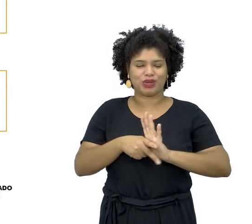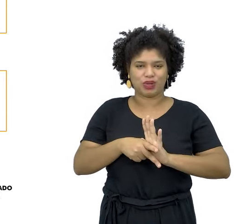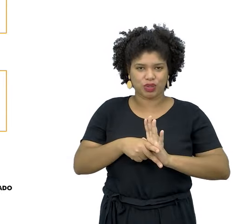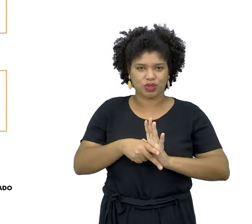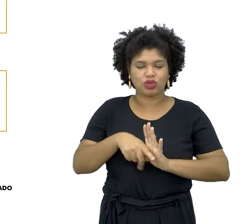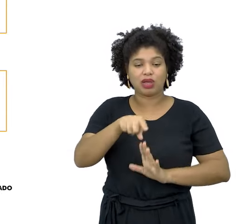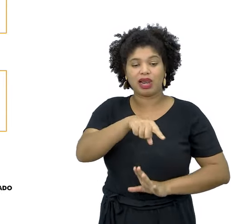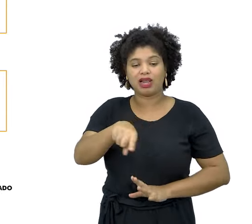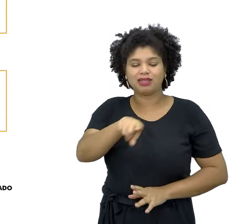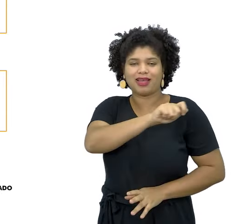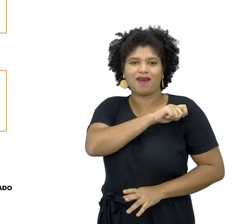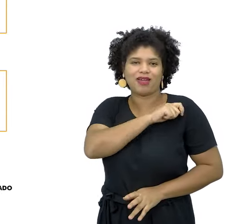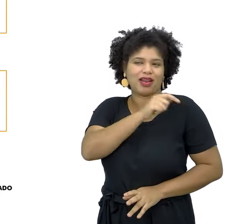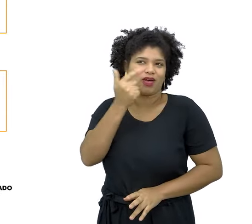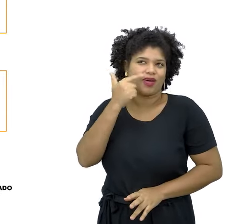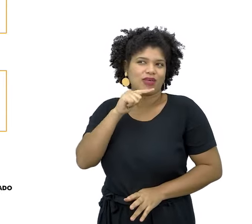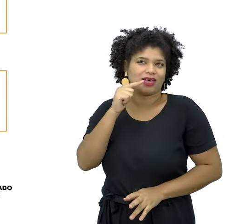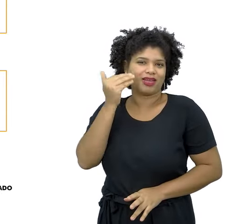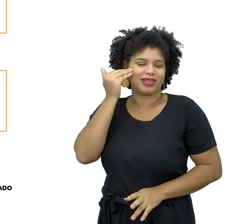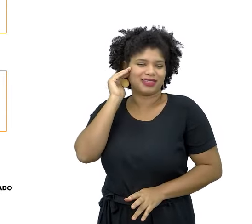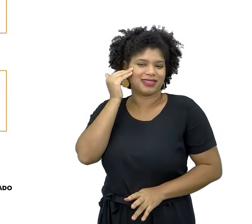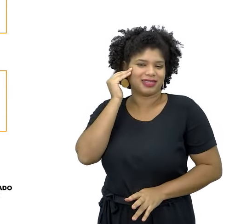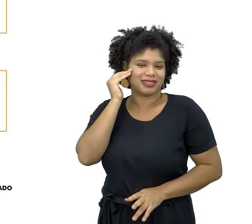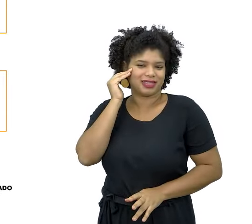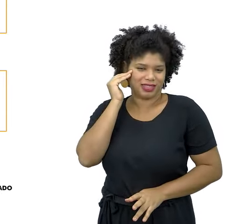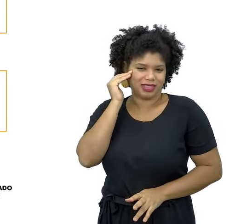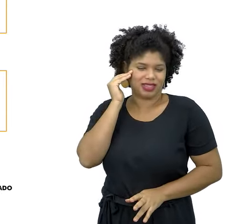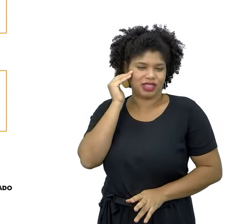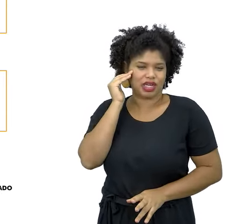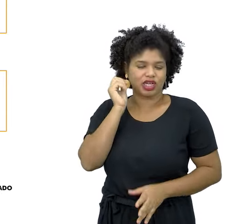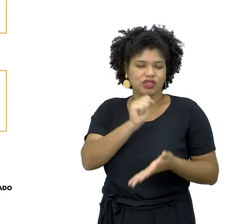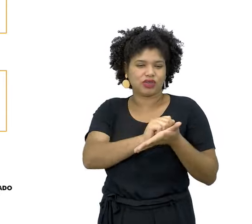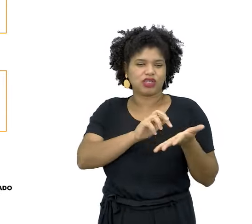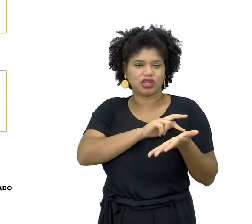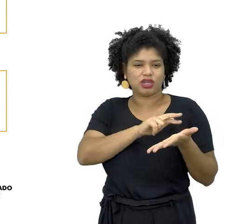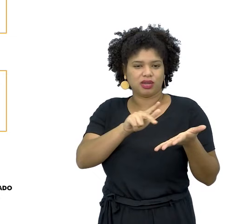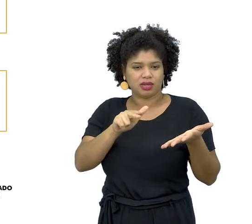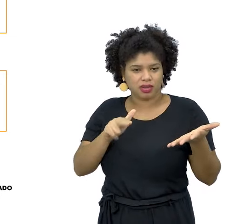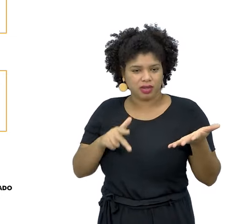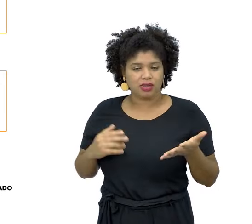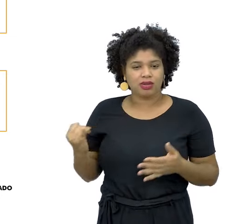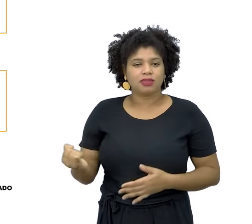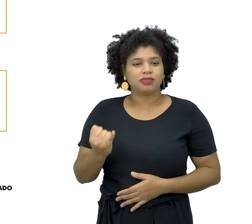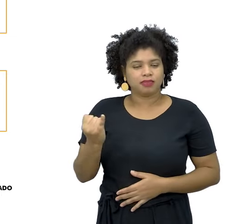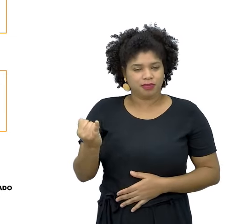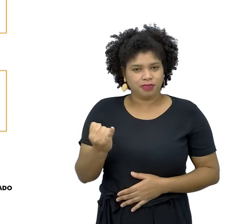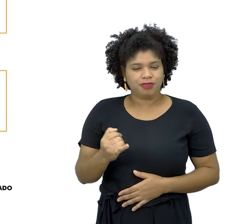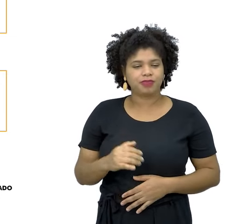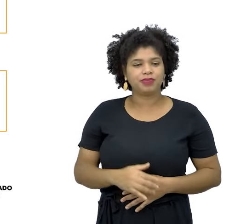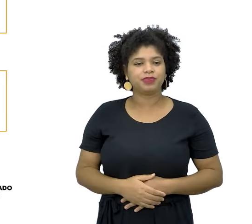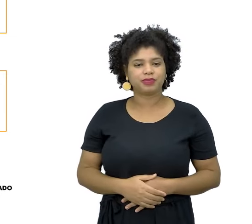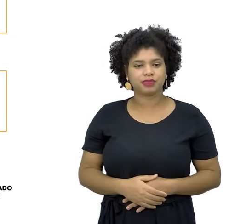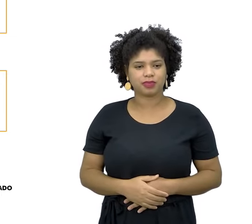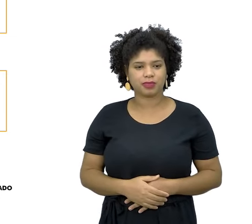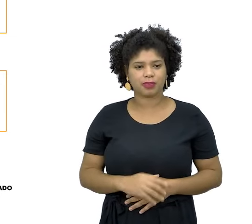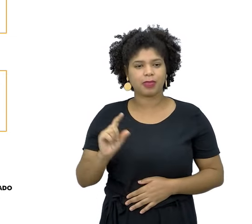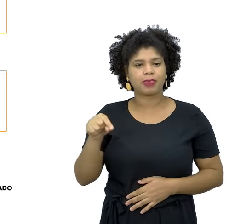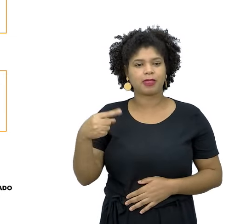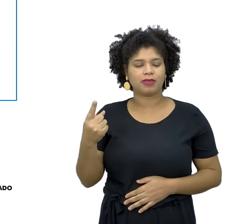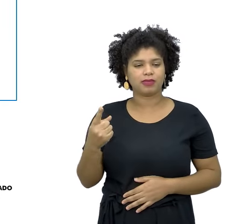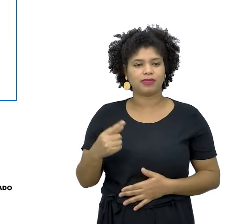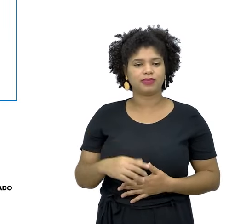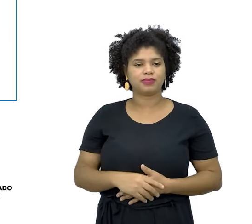requeridos para aquela situação para aquela sequência de atividades. Então, esse mapeamento ele é muito importante. Pode